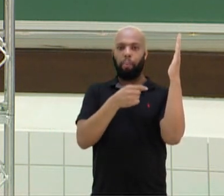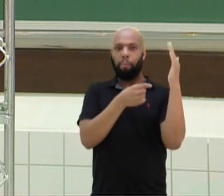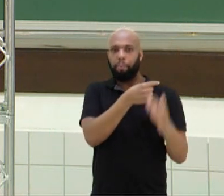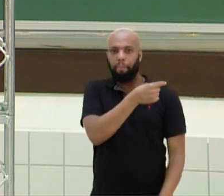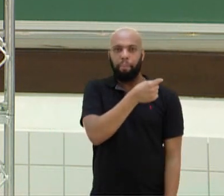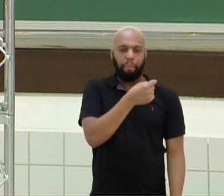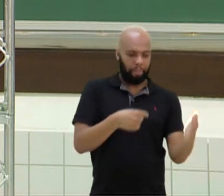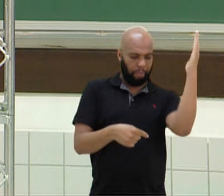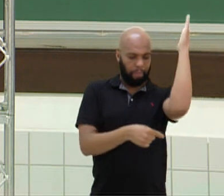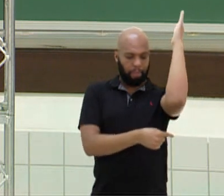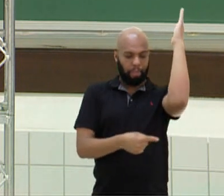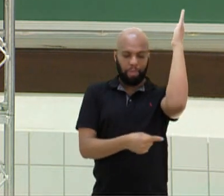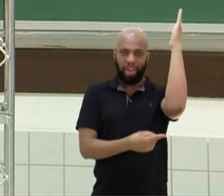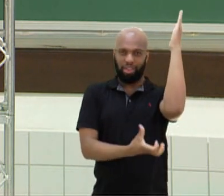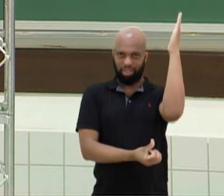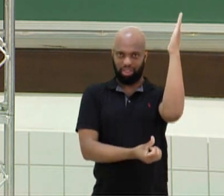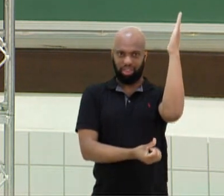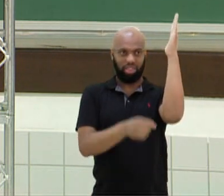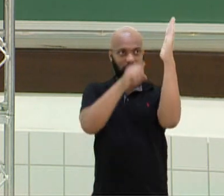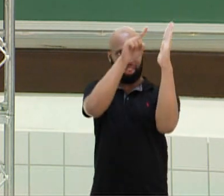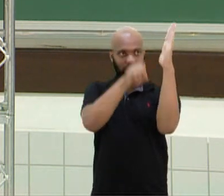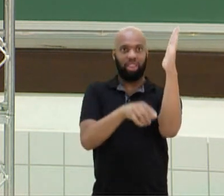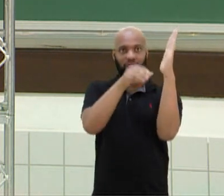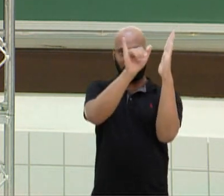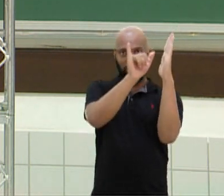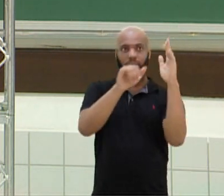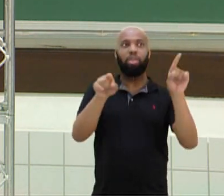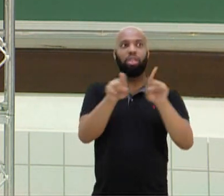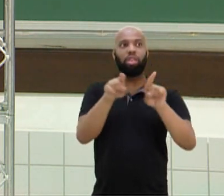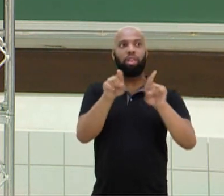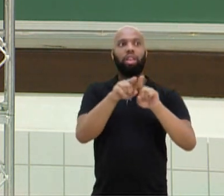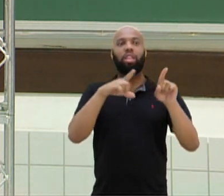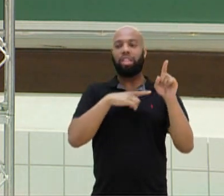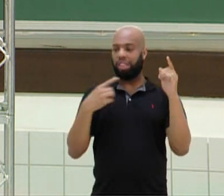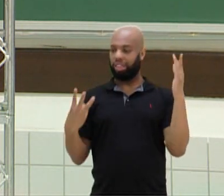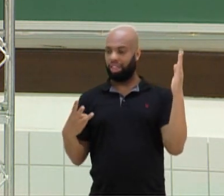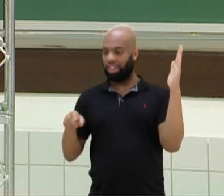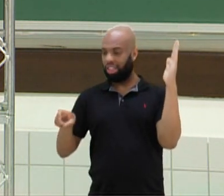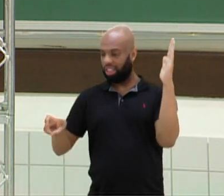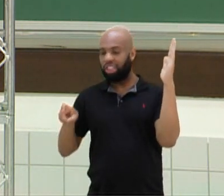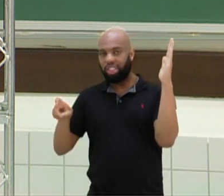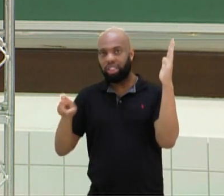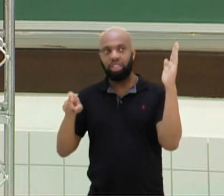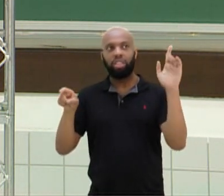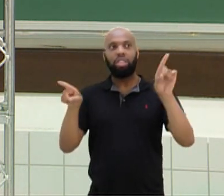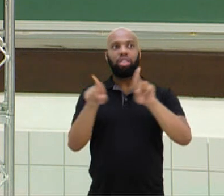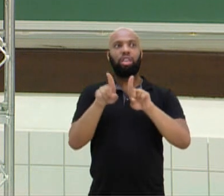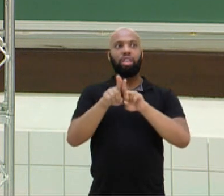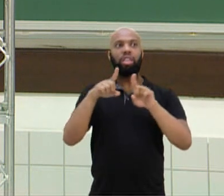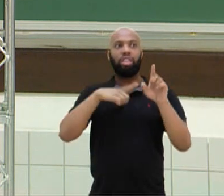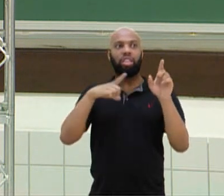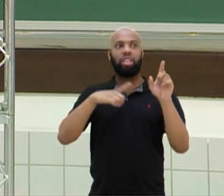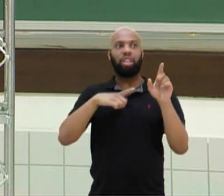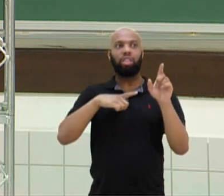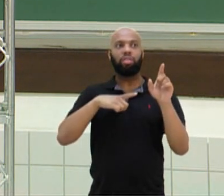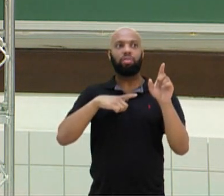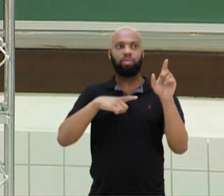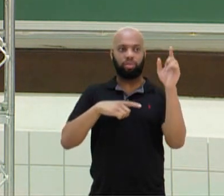Como que eu vou fazer o desenho da minha parábola agora? Com cavidade para baixo, passa em menos 6 em